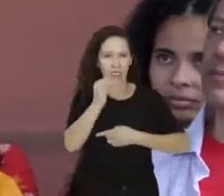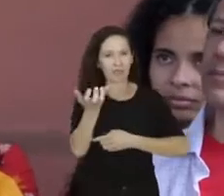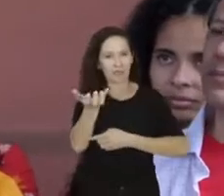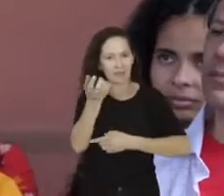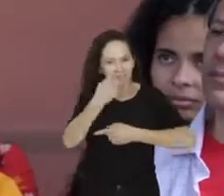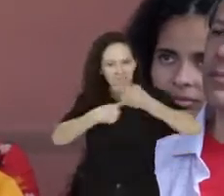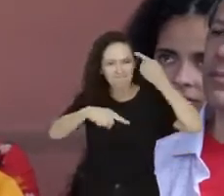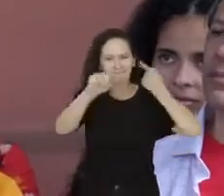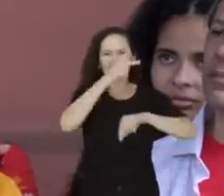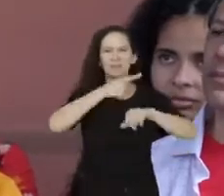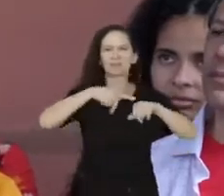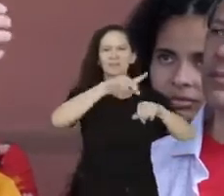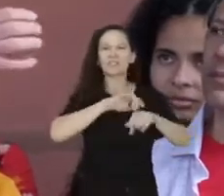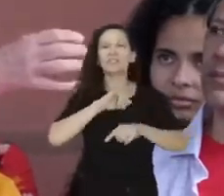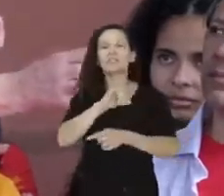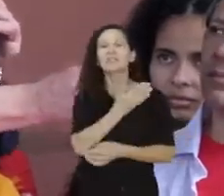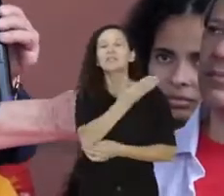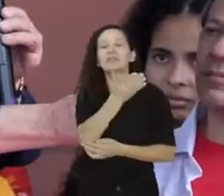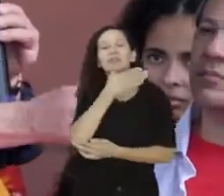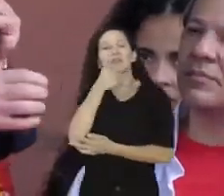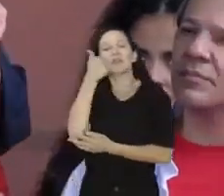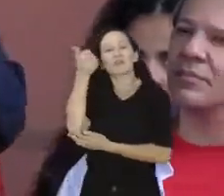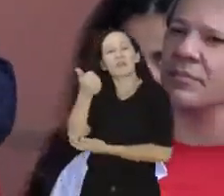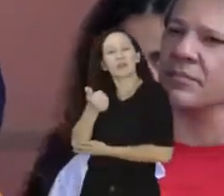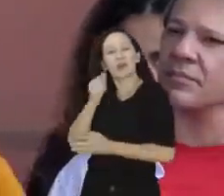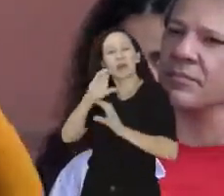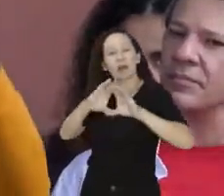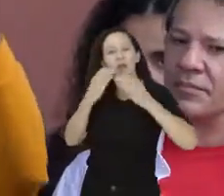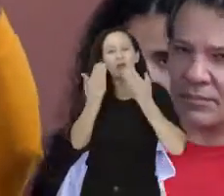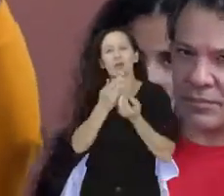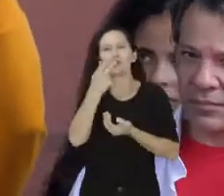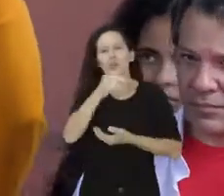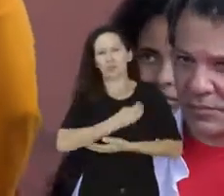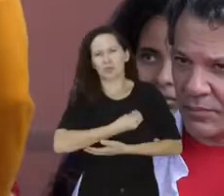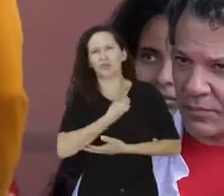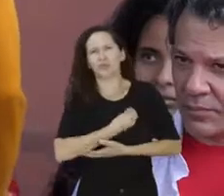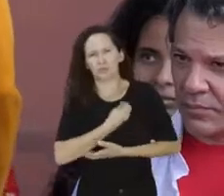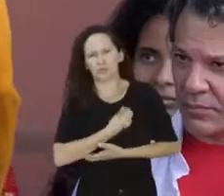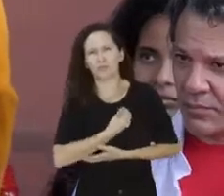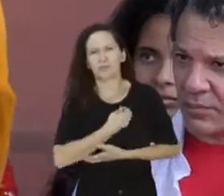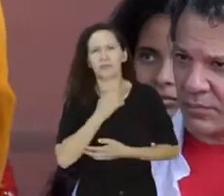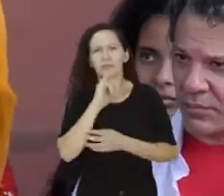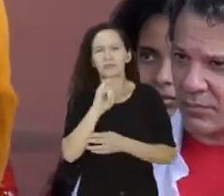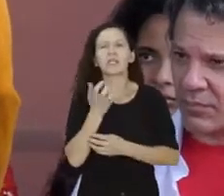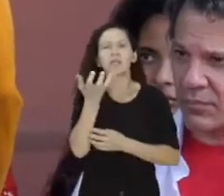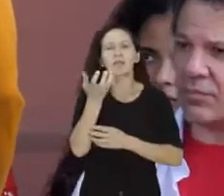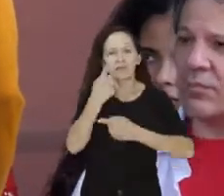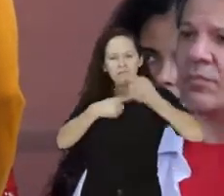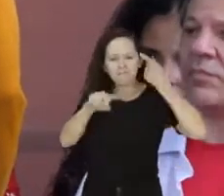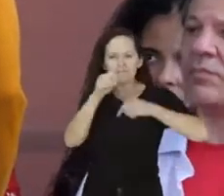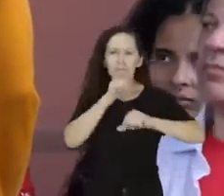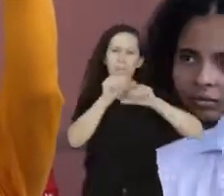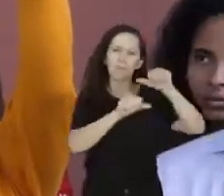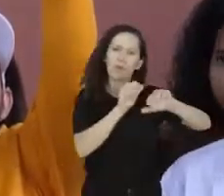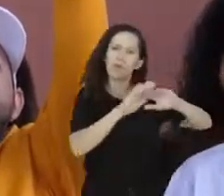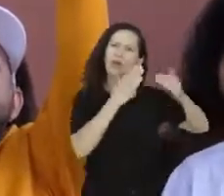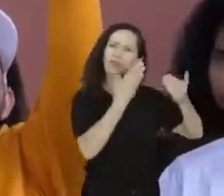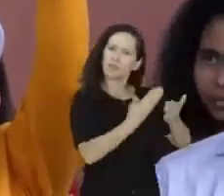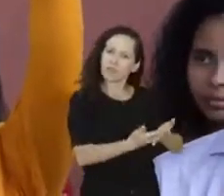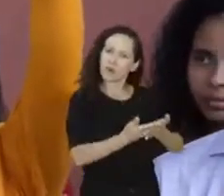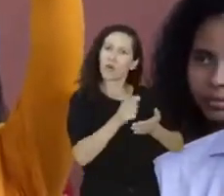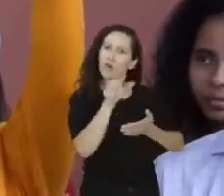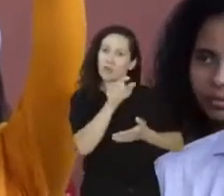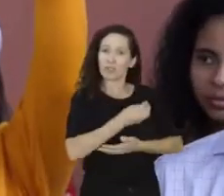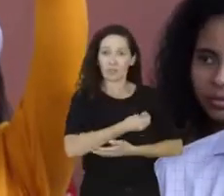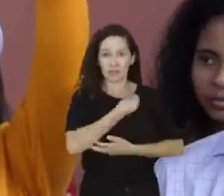você quer melhorar a comunidade onde você mora, se você quer mudar a escola onde você mora para dar a ela